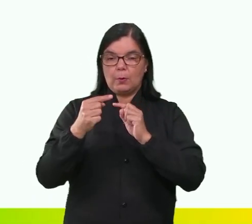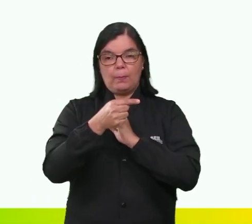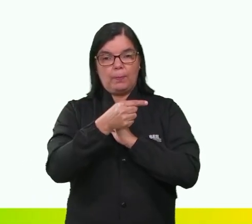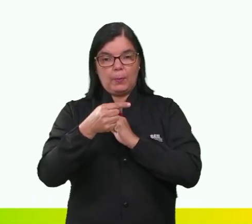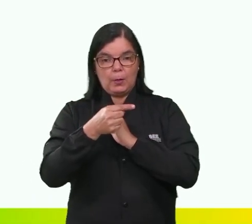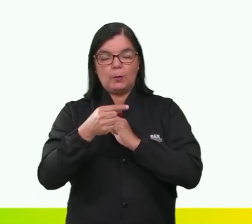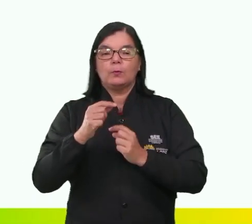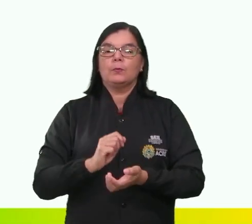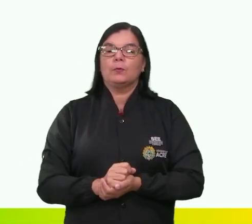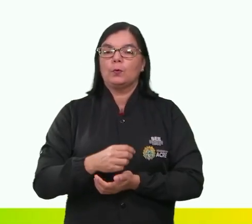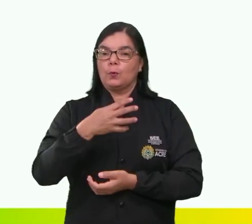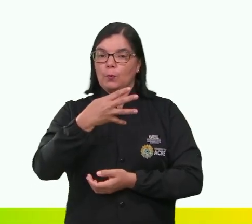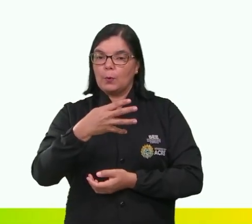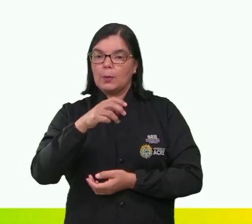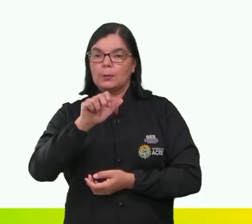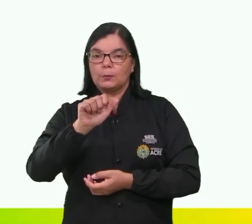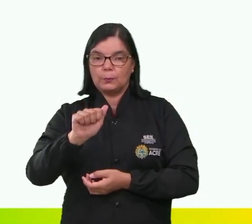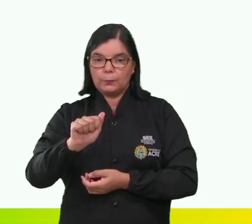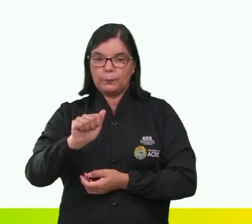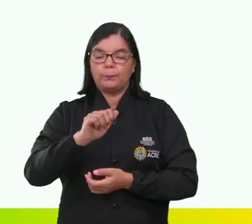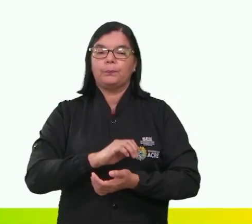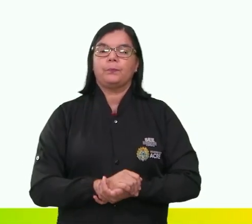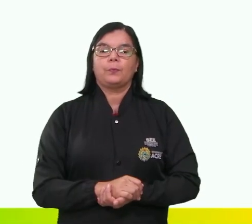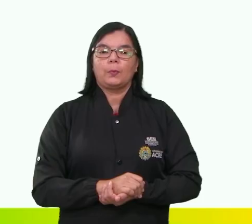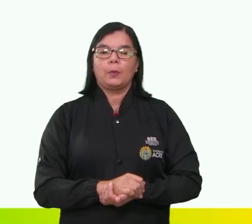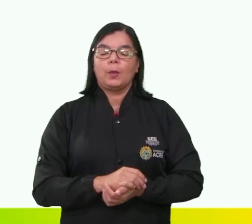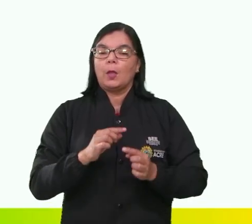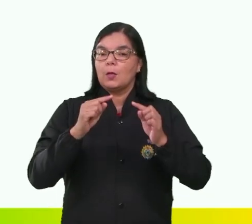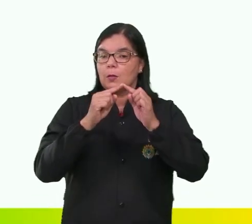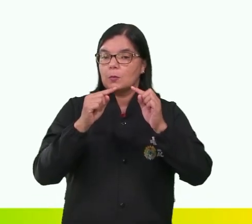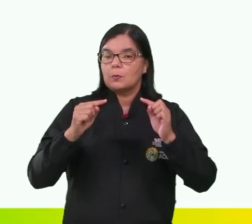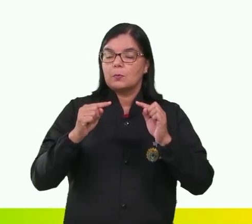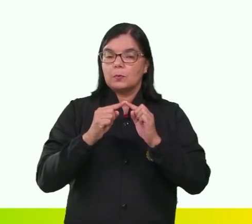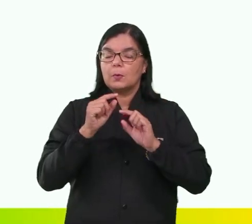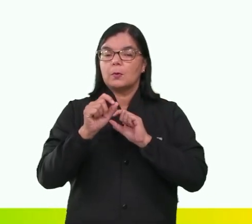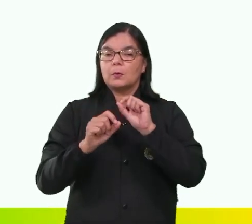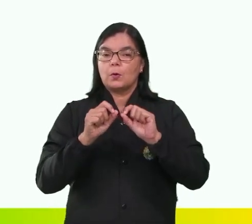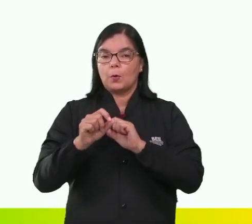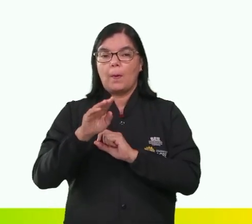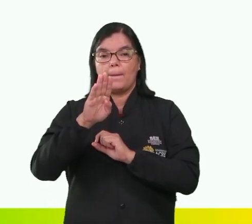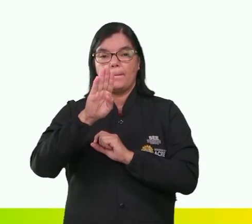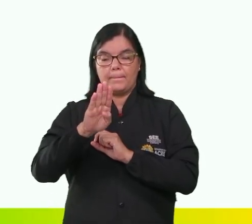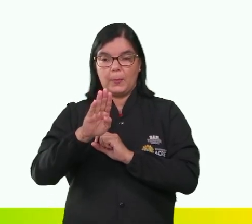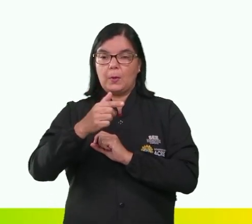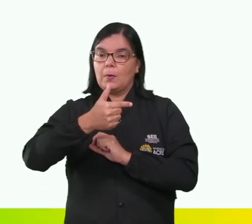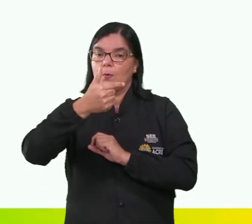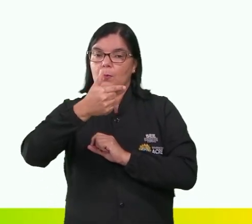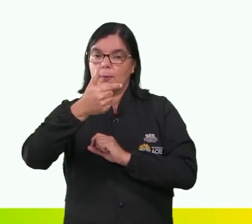delta sobre 4A. E o delta, pessoal, é o B quadrado